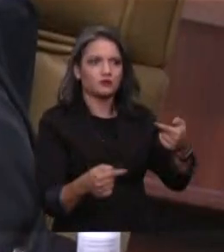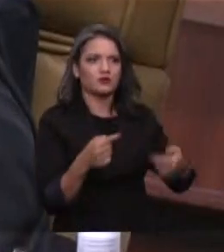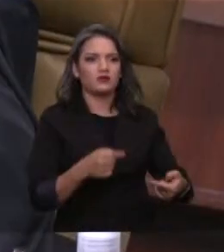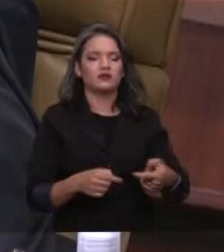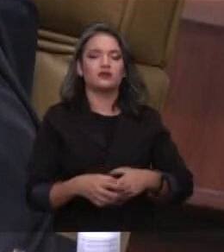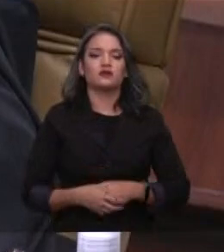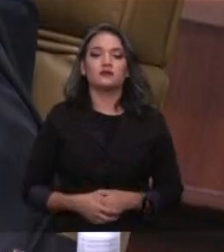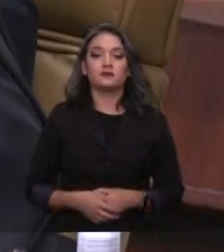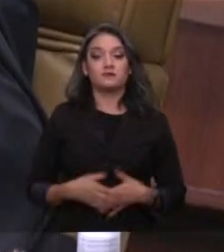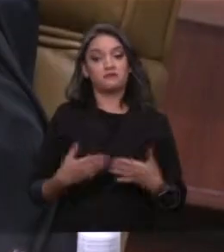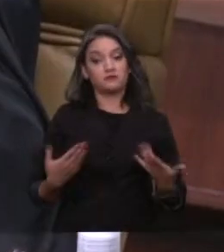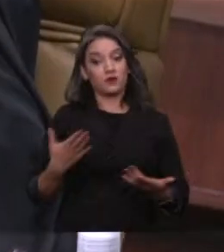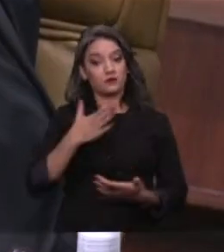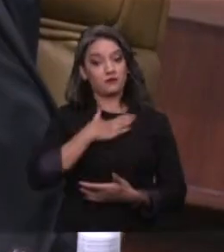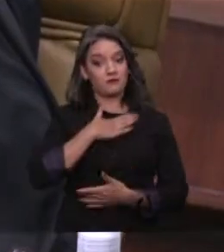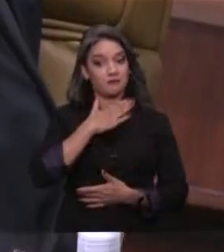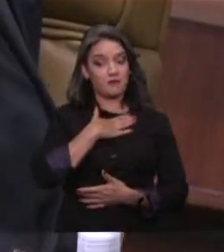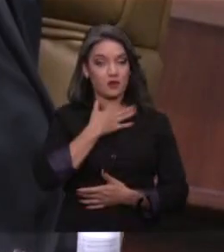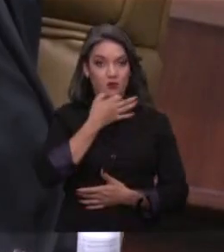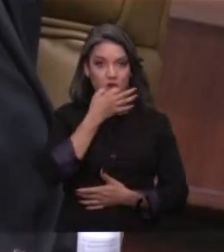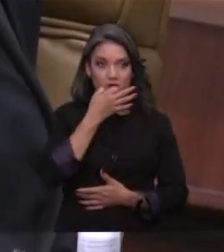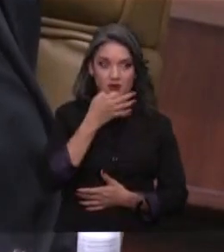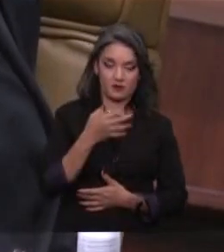Daí, a meu juízo,